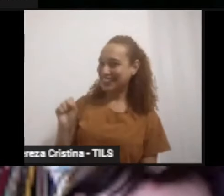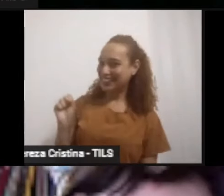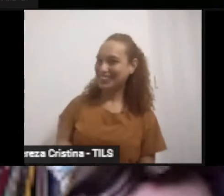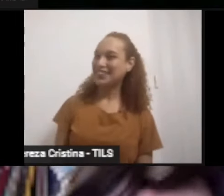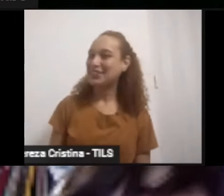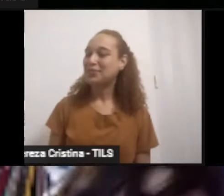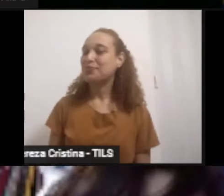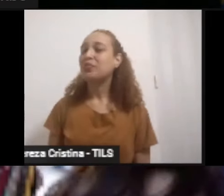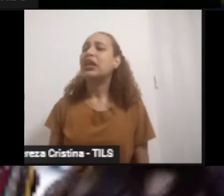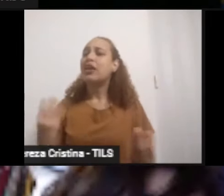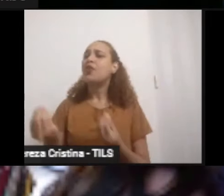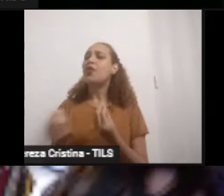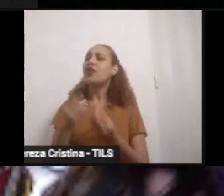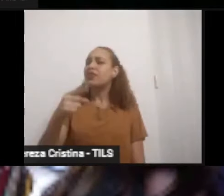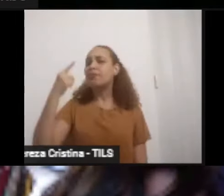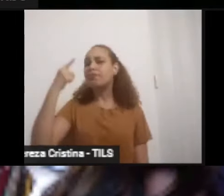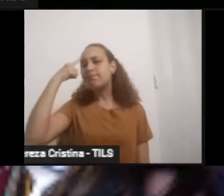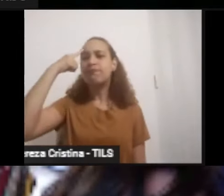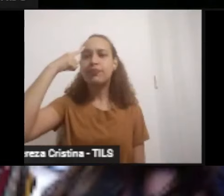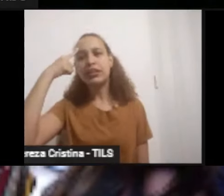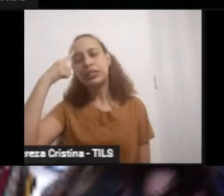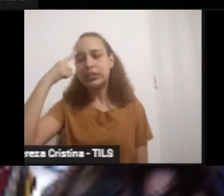como é que você pensa, assim,